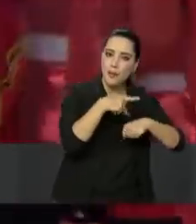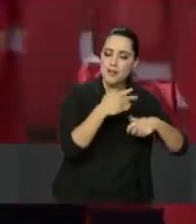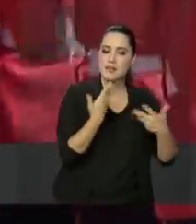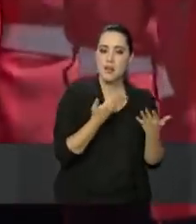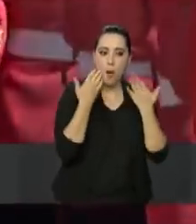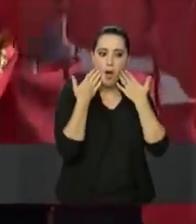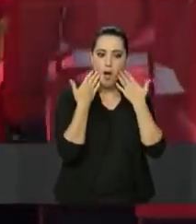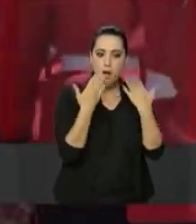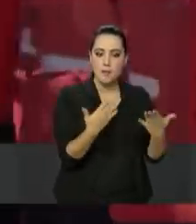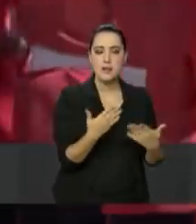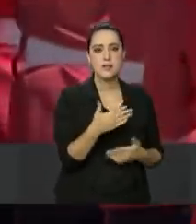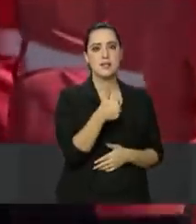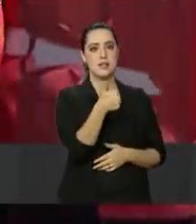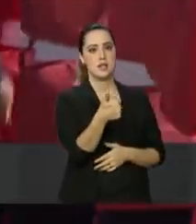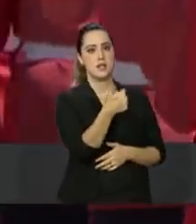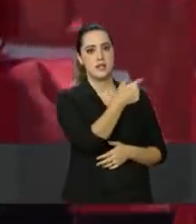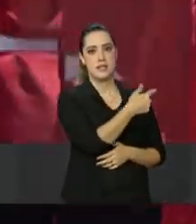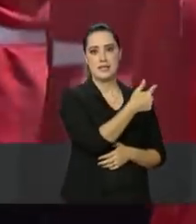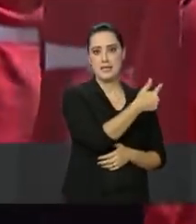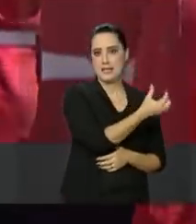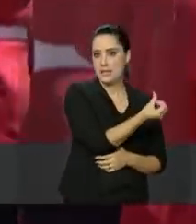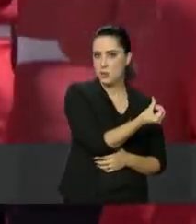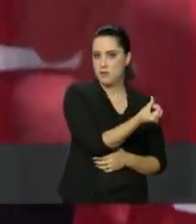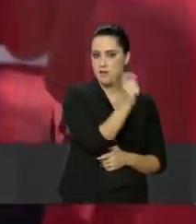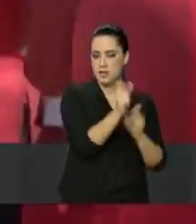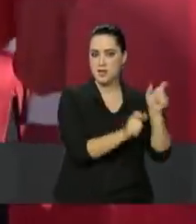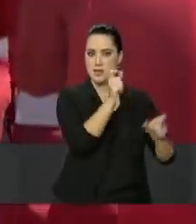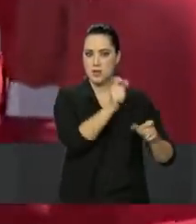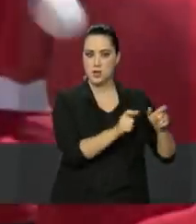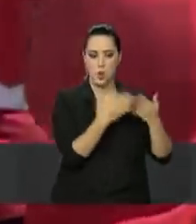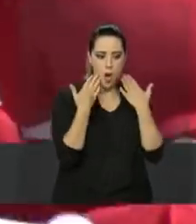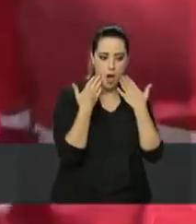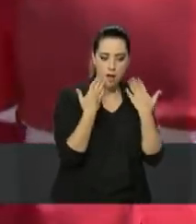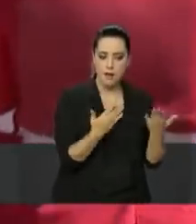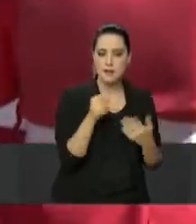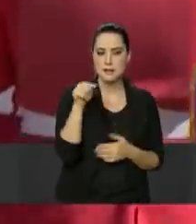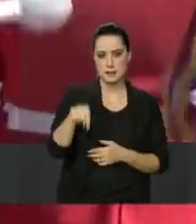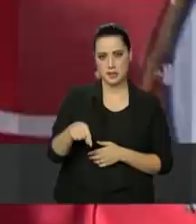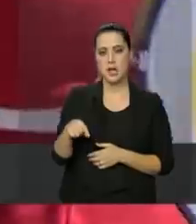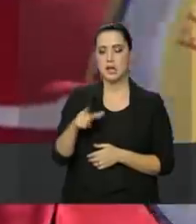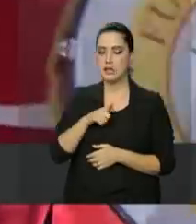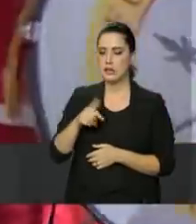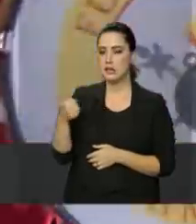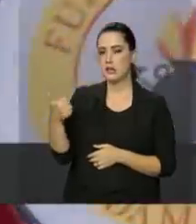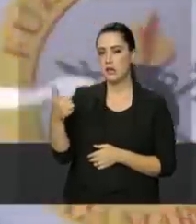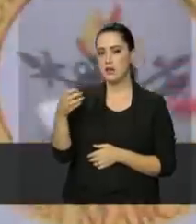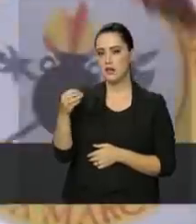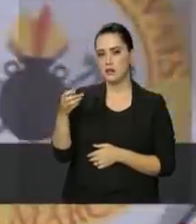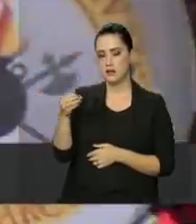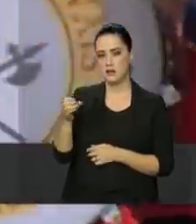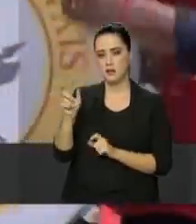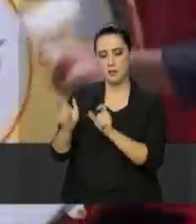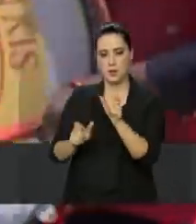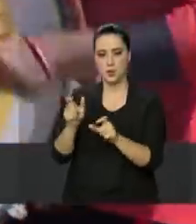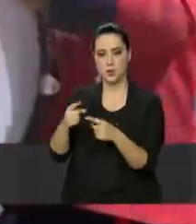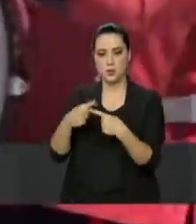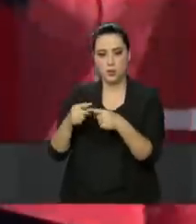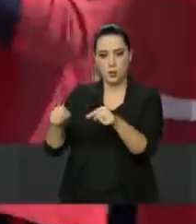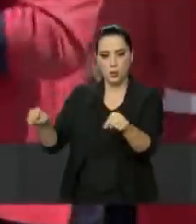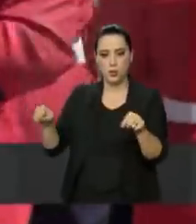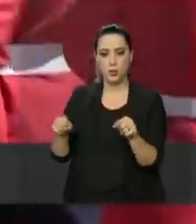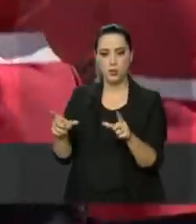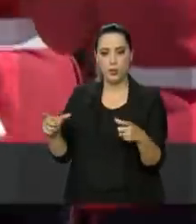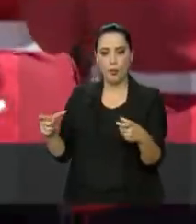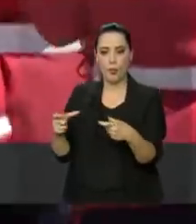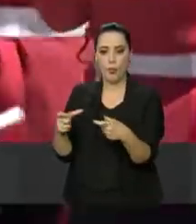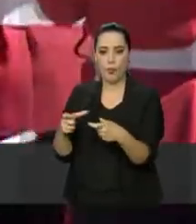apresentando com um efetivo de 126 militares. Aqui ela está no total de 100 militares, devido ao espaço, que não cabe, não